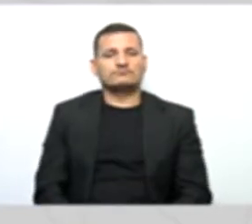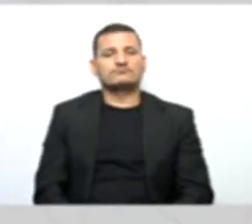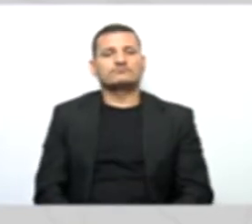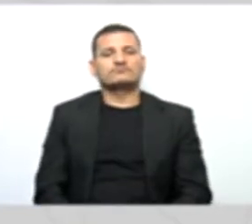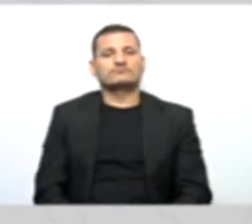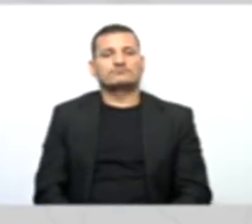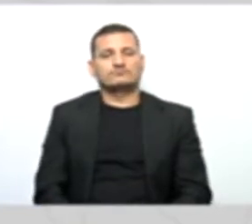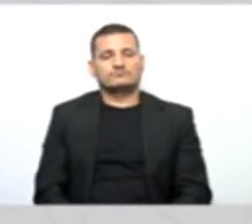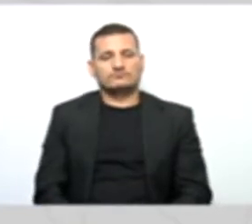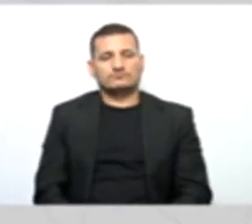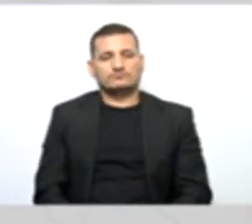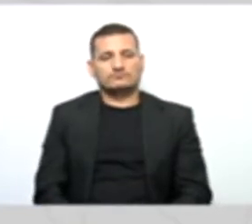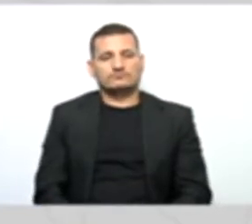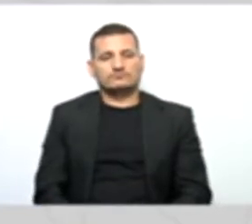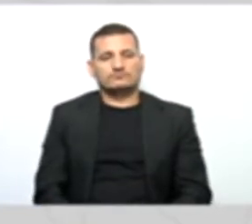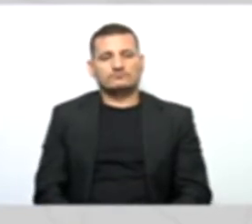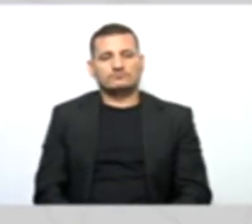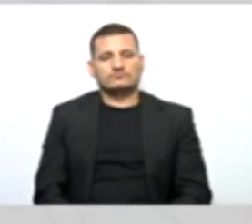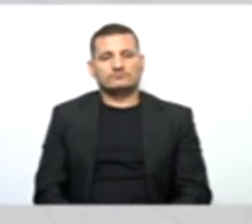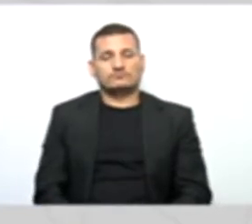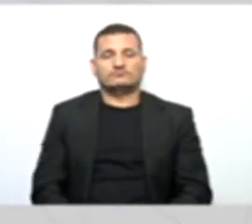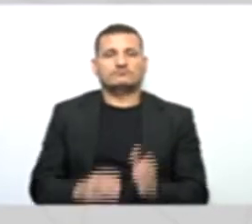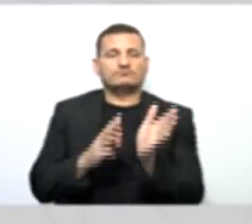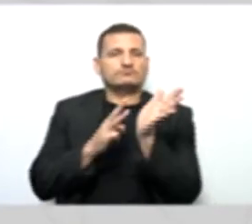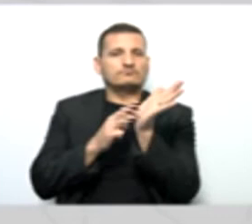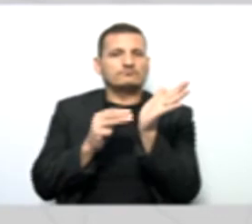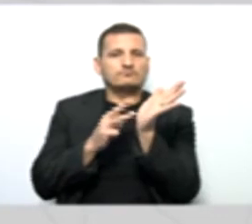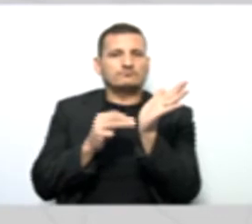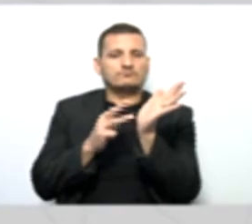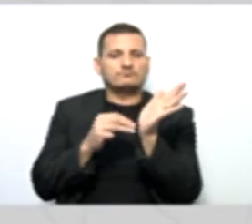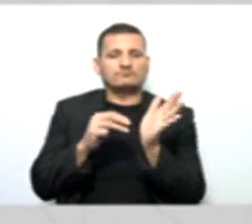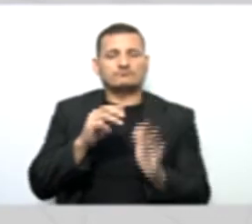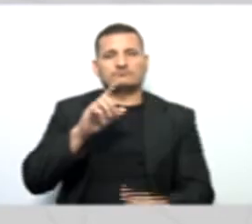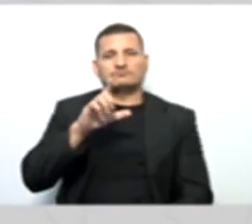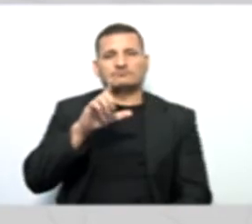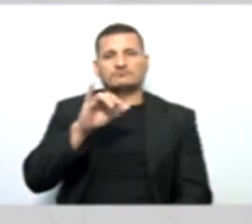Def. E o nome do seu método. Ligar.